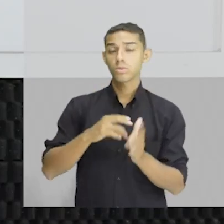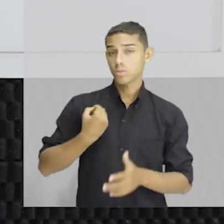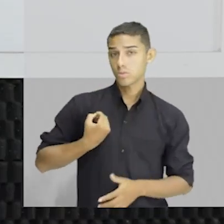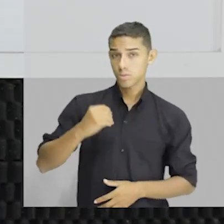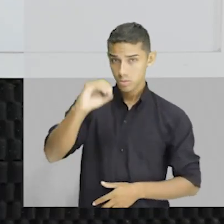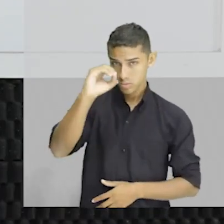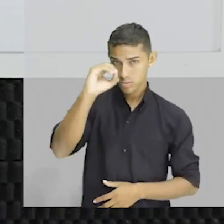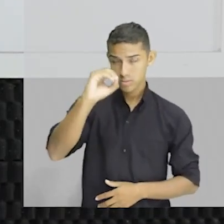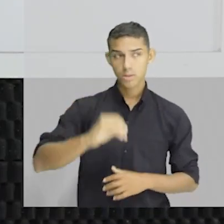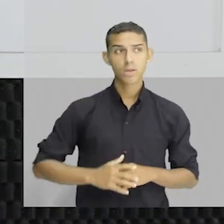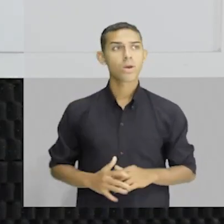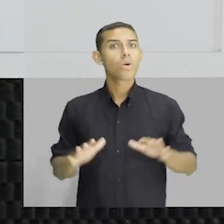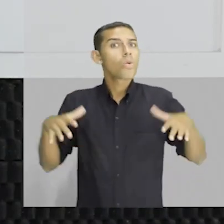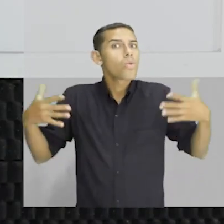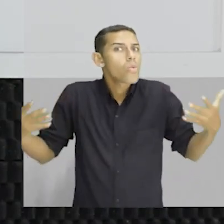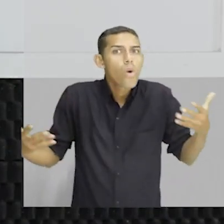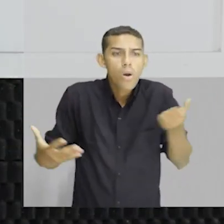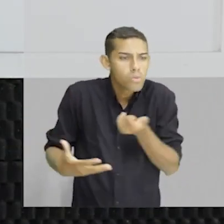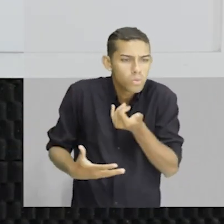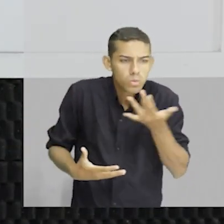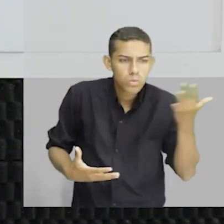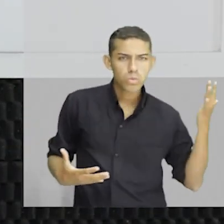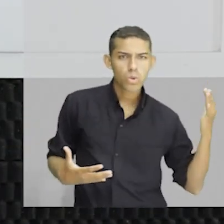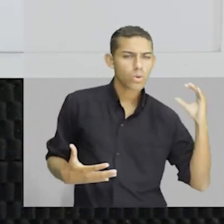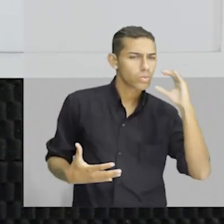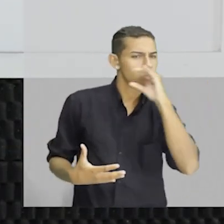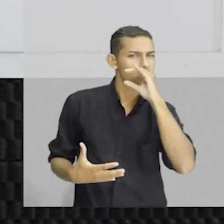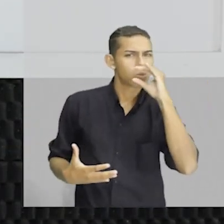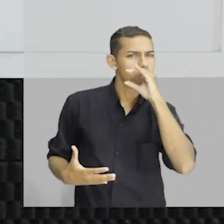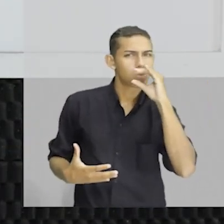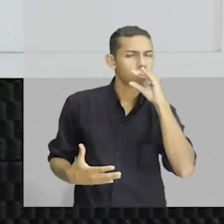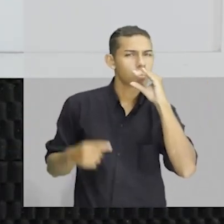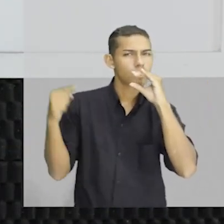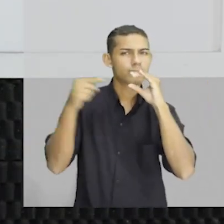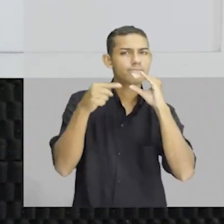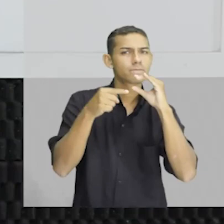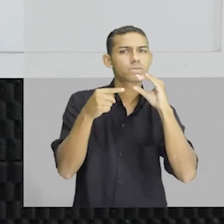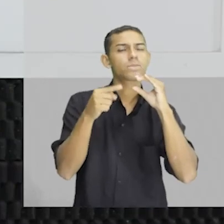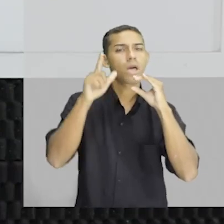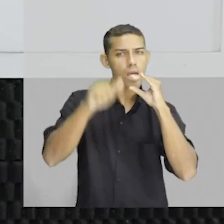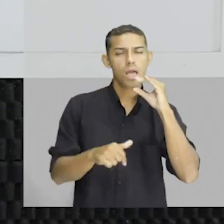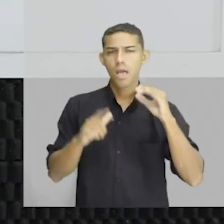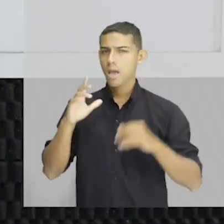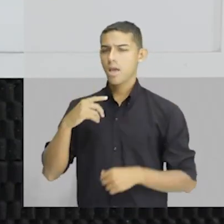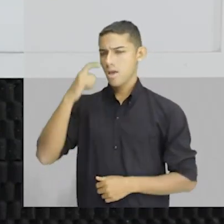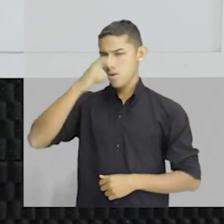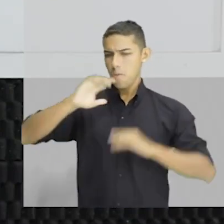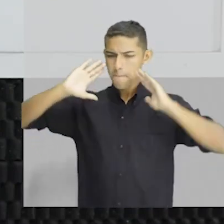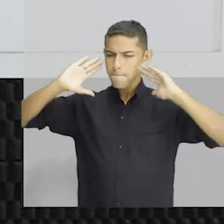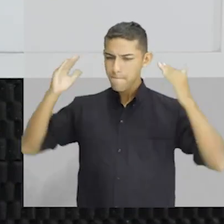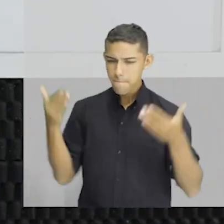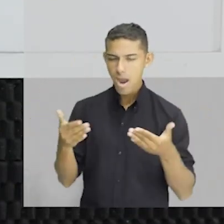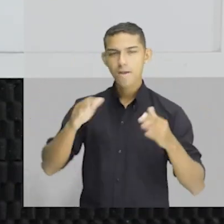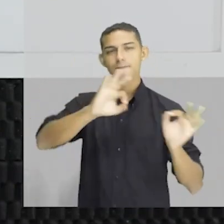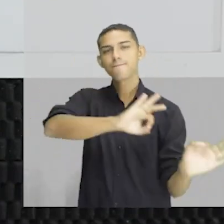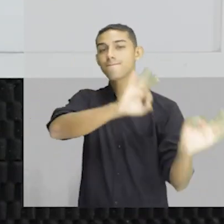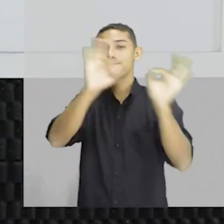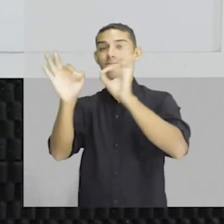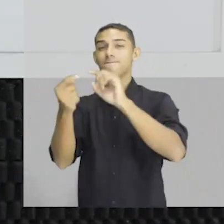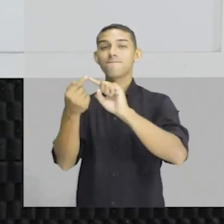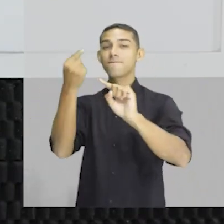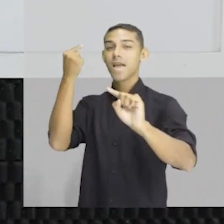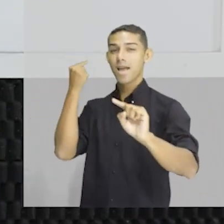que quantidade de calor é essa daí professor é a mesma que eu frisei no vídeo anterior